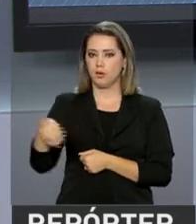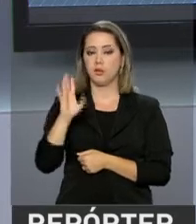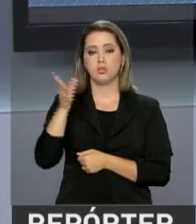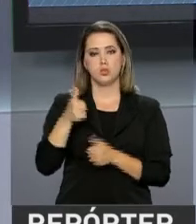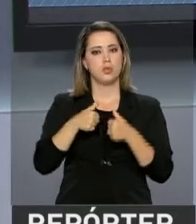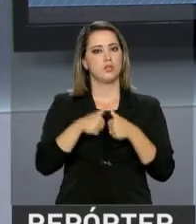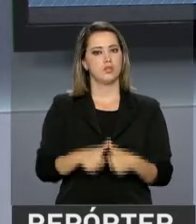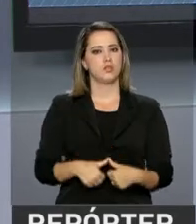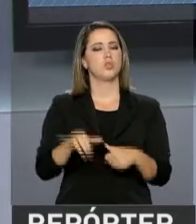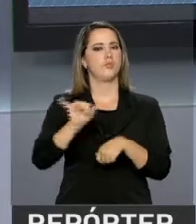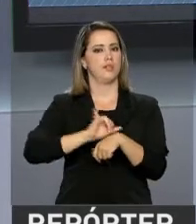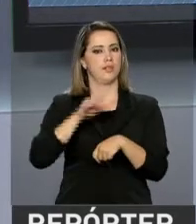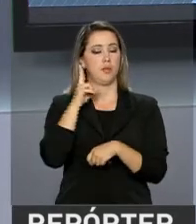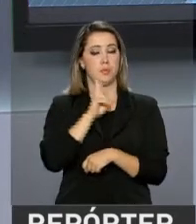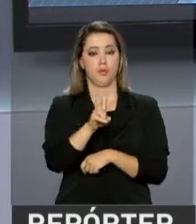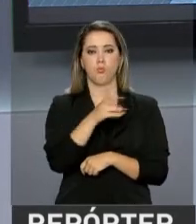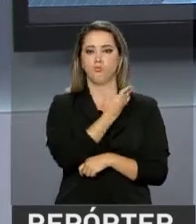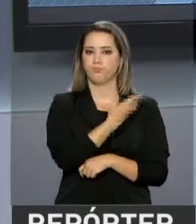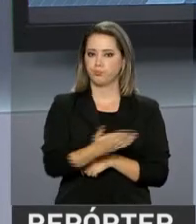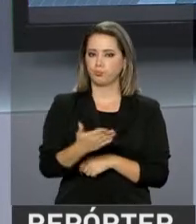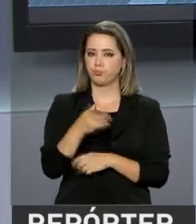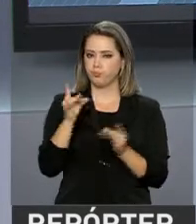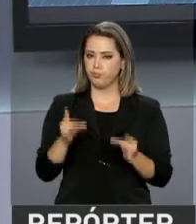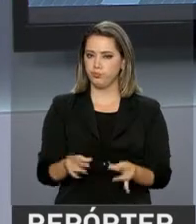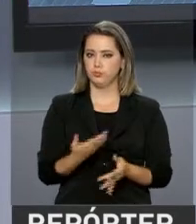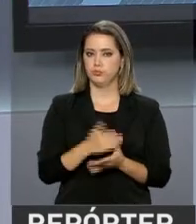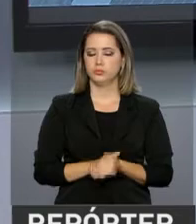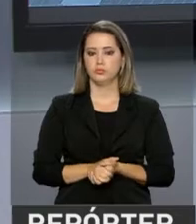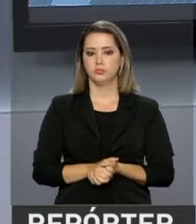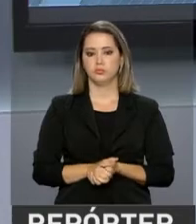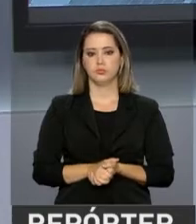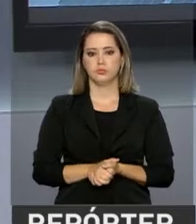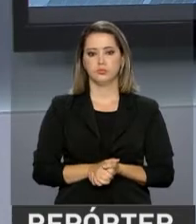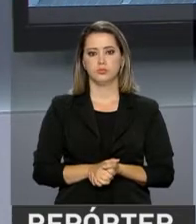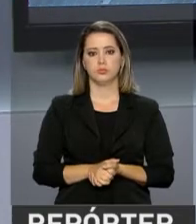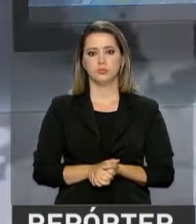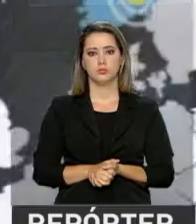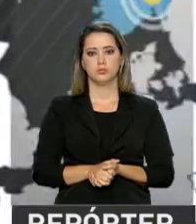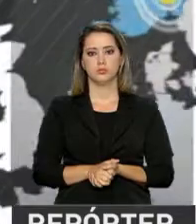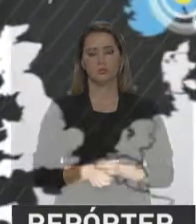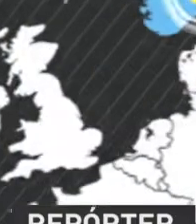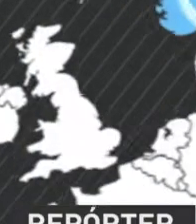equipe já está em Oslo e o repórter Paulo La Sálvia traz os detalhes da agenda.